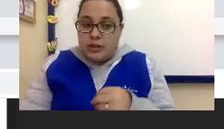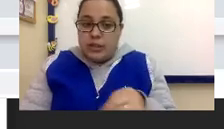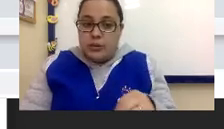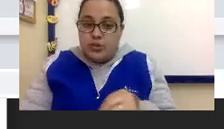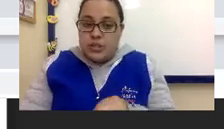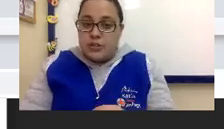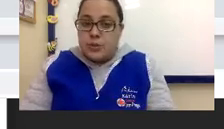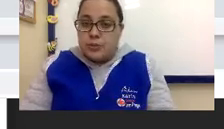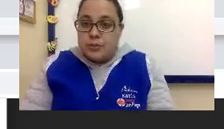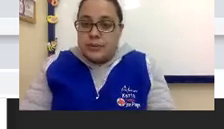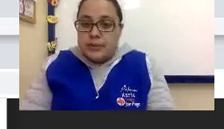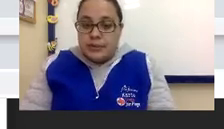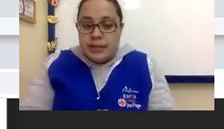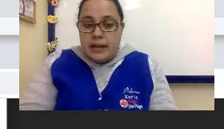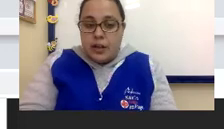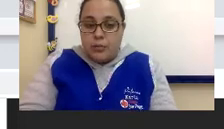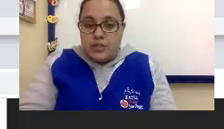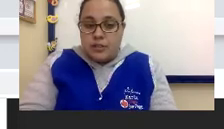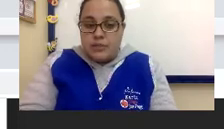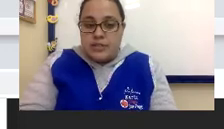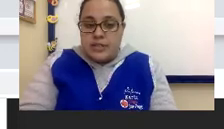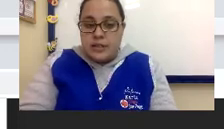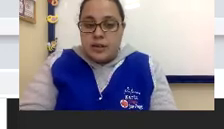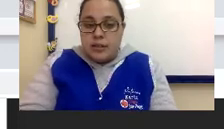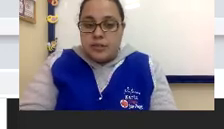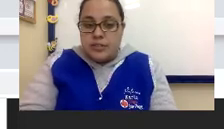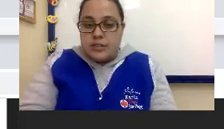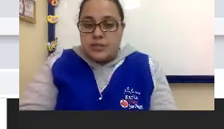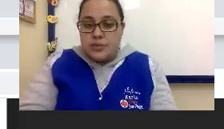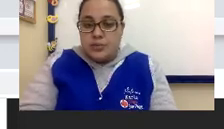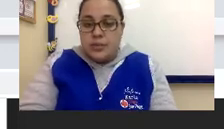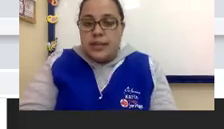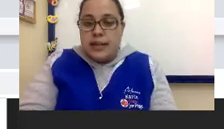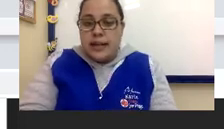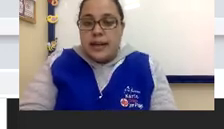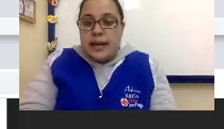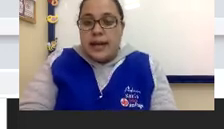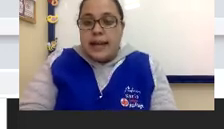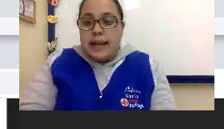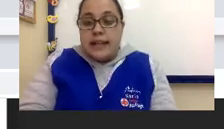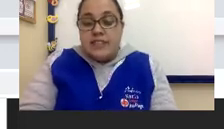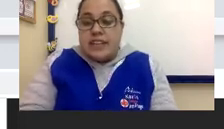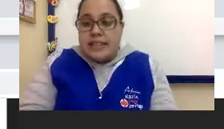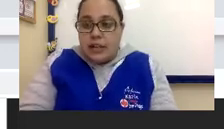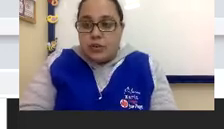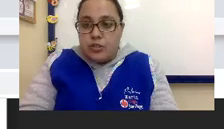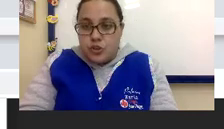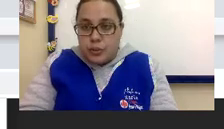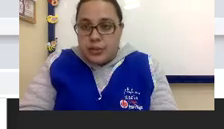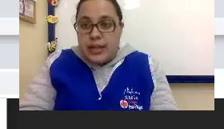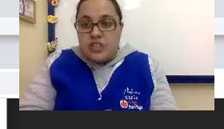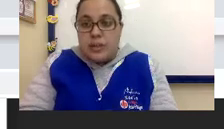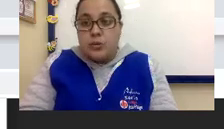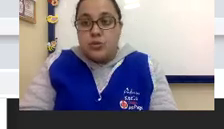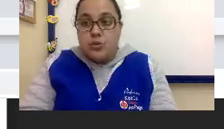ó. Tá vendo o líquidozinho azul? Né? Aqui, ó, mostrando para vocês aí, ó, o líquidozinho azul, né? Ele fica dentro do